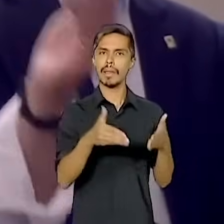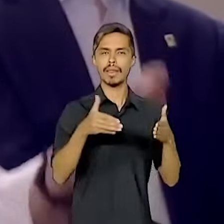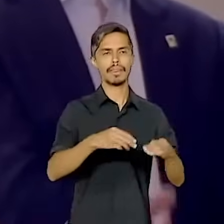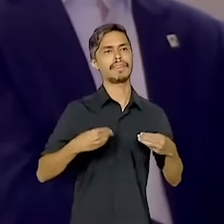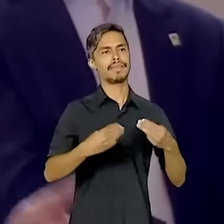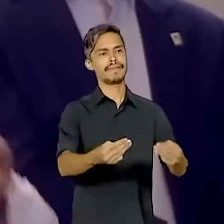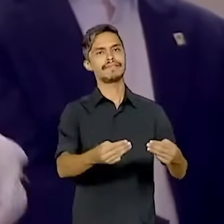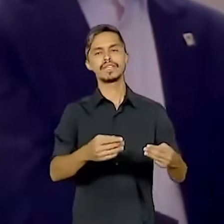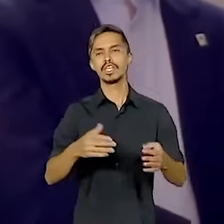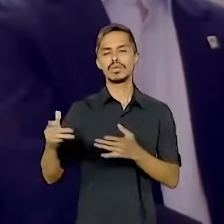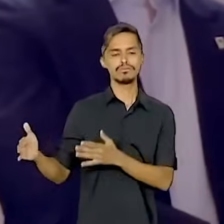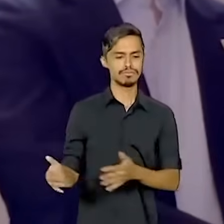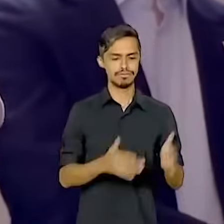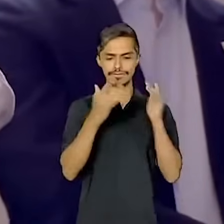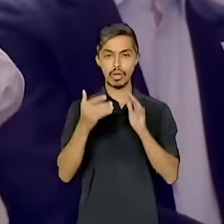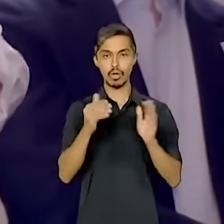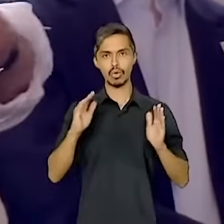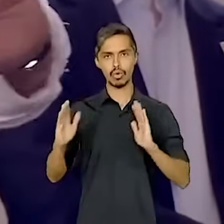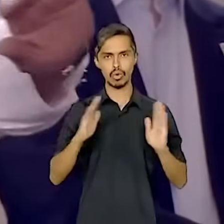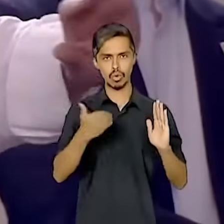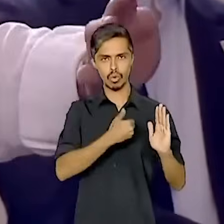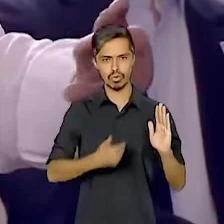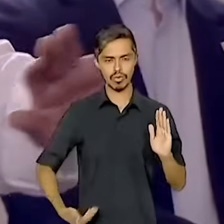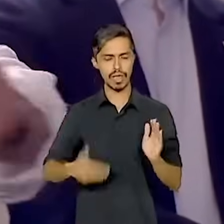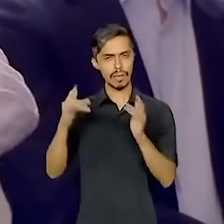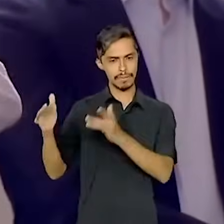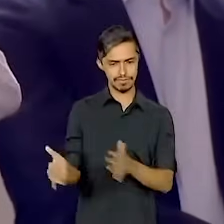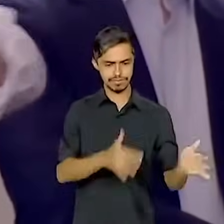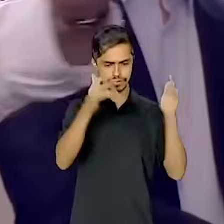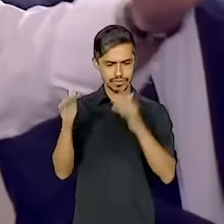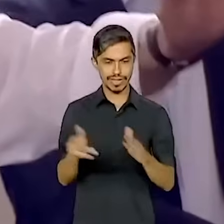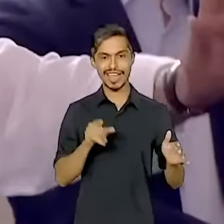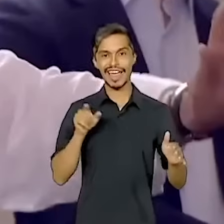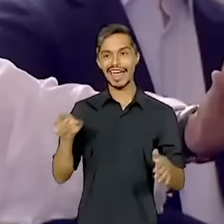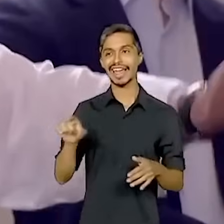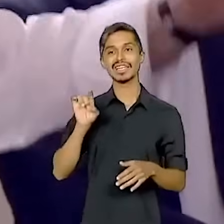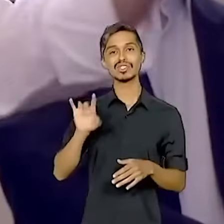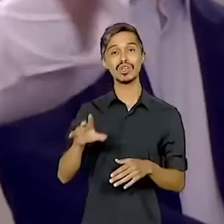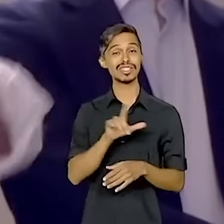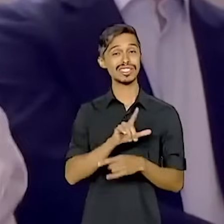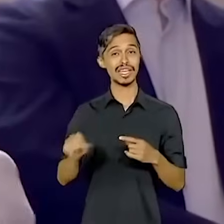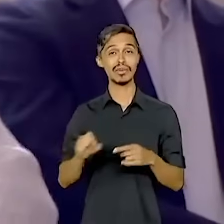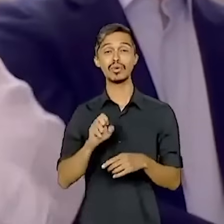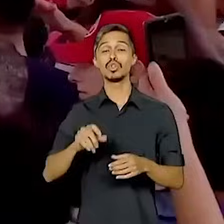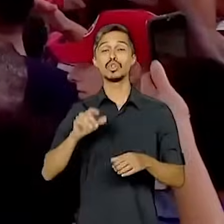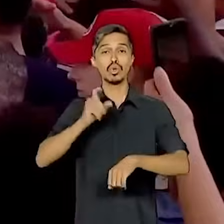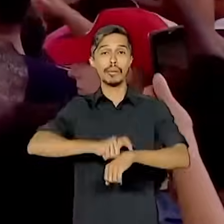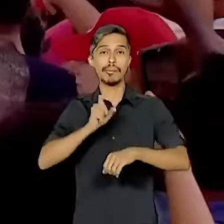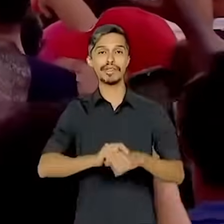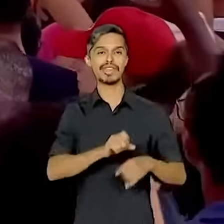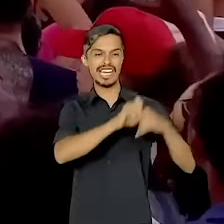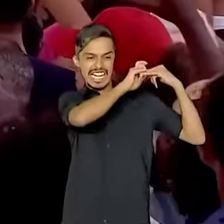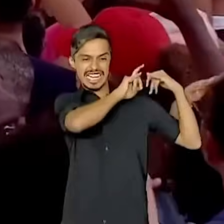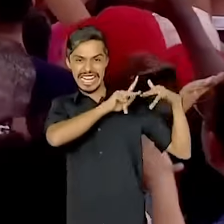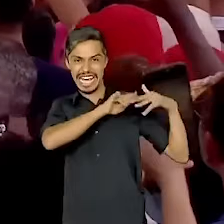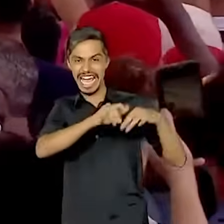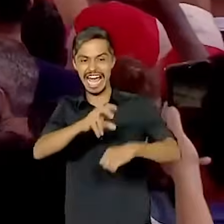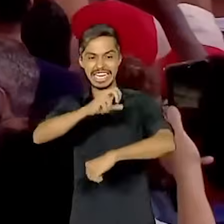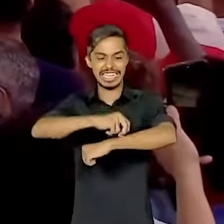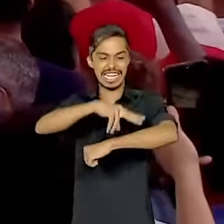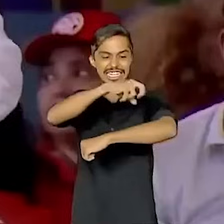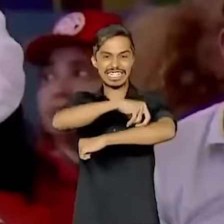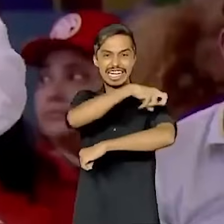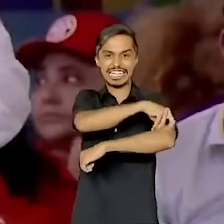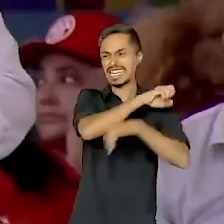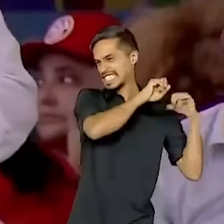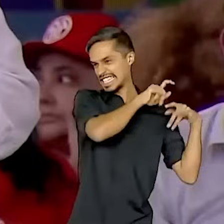governo, entra governo, ela só saiu quando entrou a praga de gafanhoto aí. Mas nós voltamos e ela voltou junto para